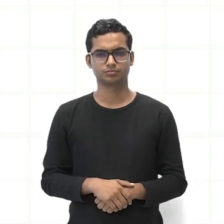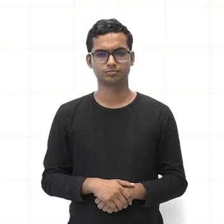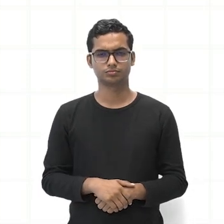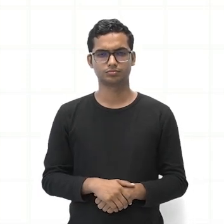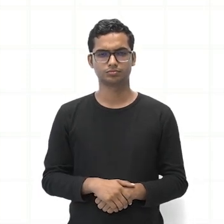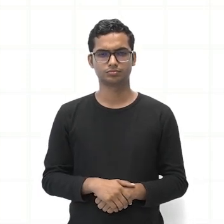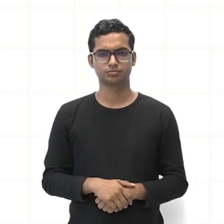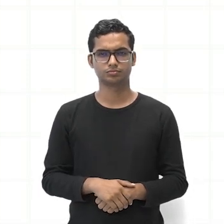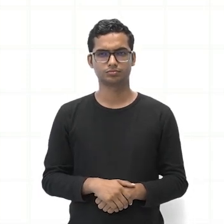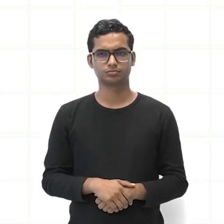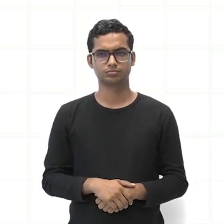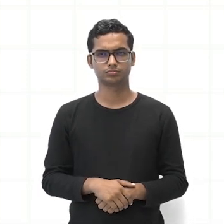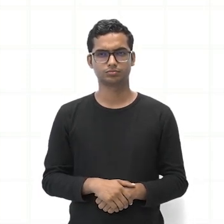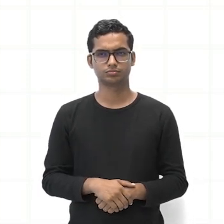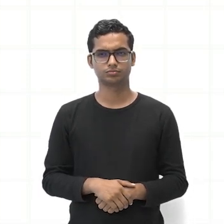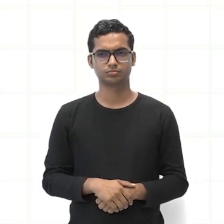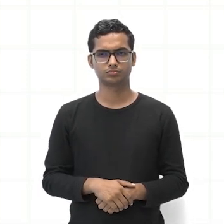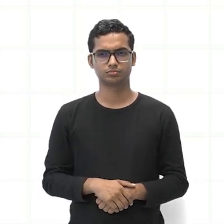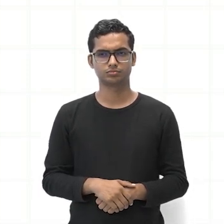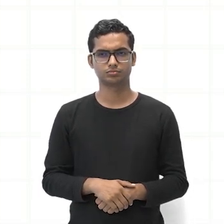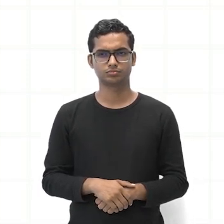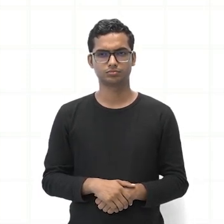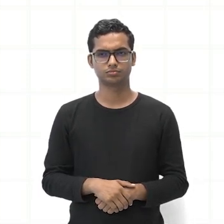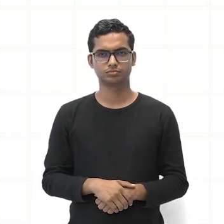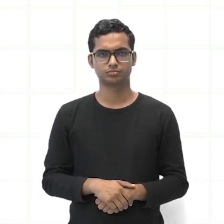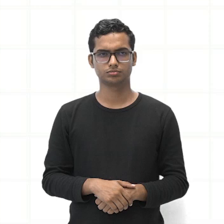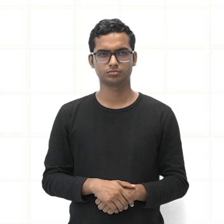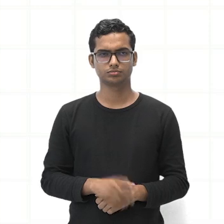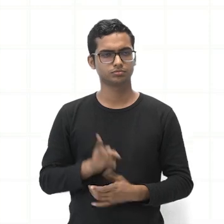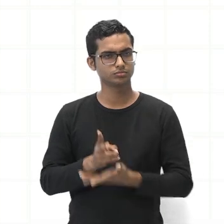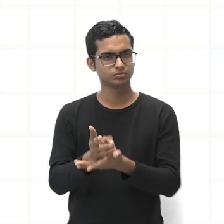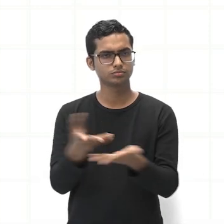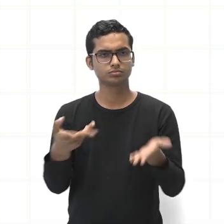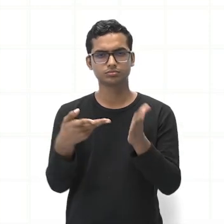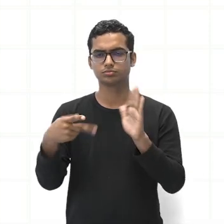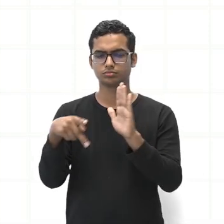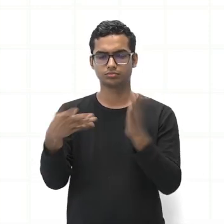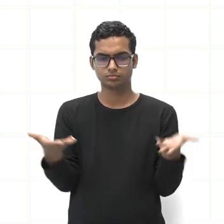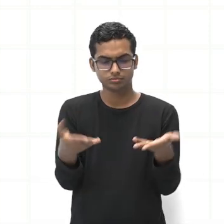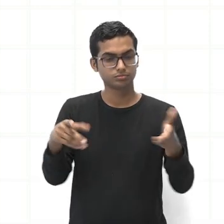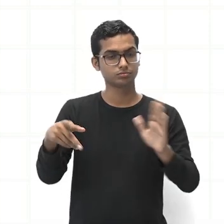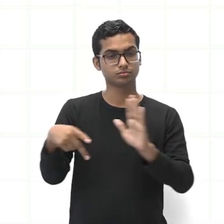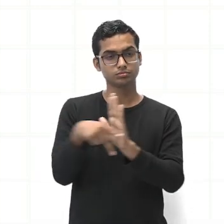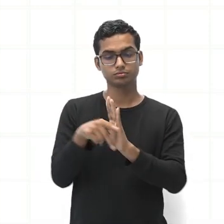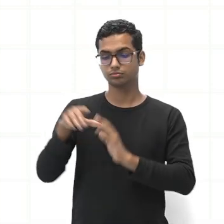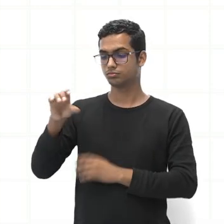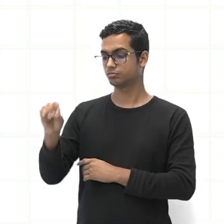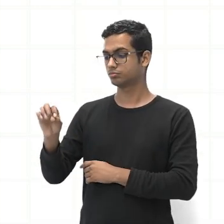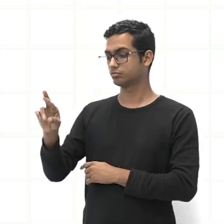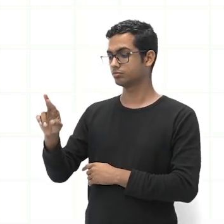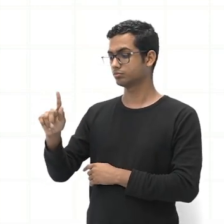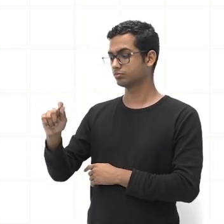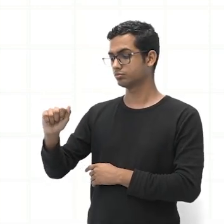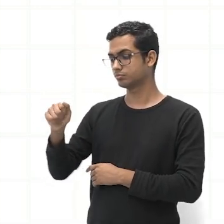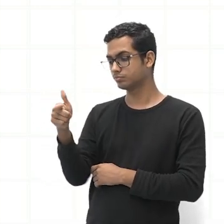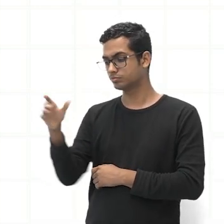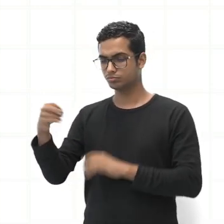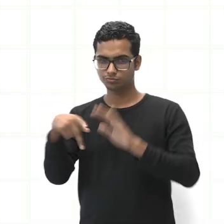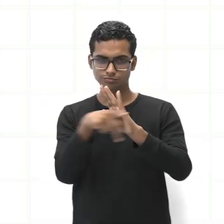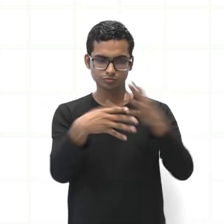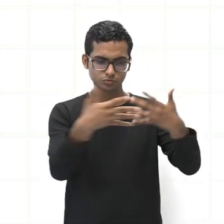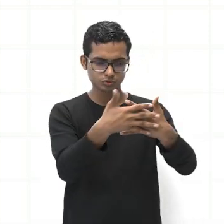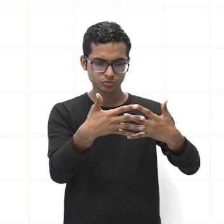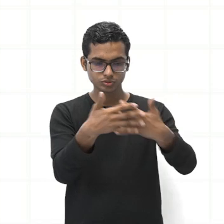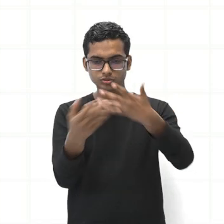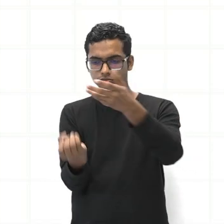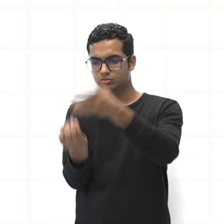E, dando continuidade, nós temos o quê? Os tecidos vão formar